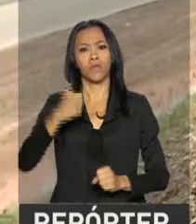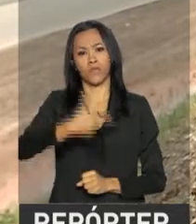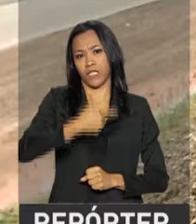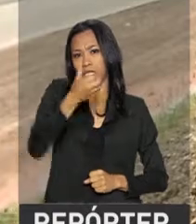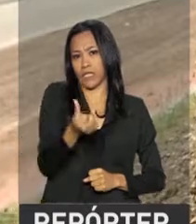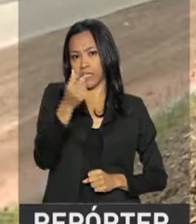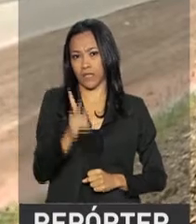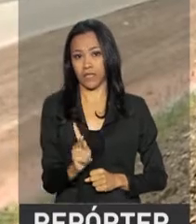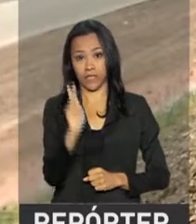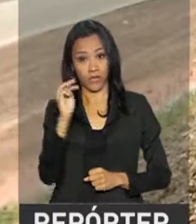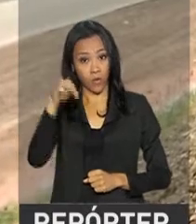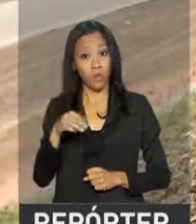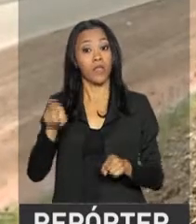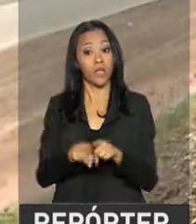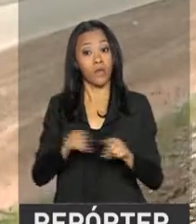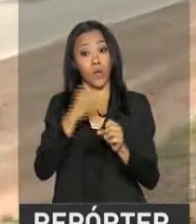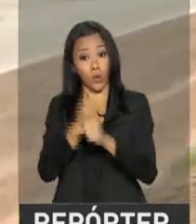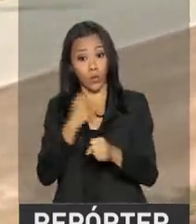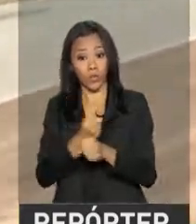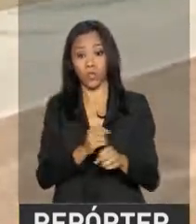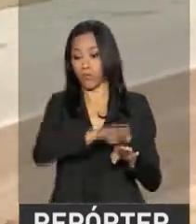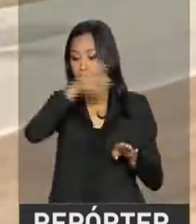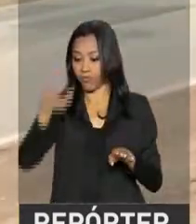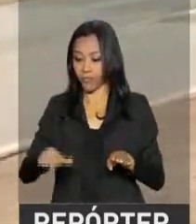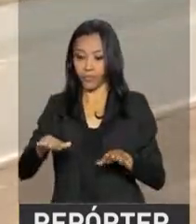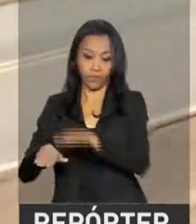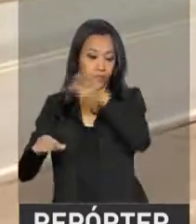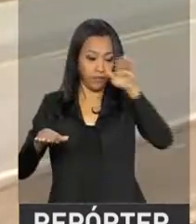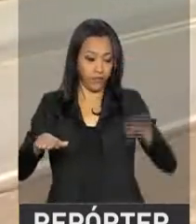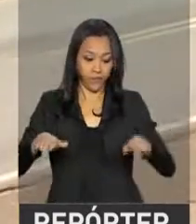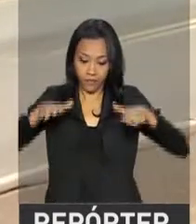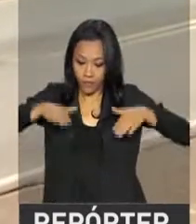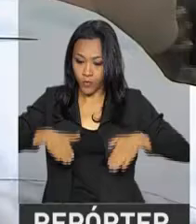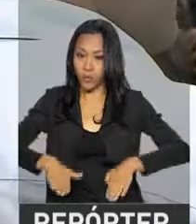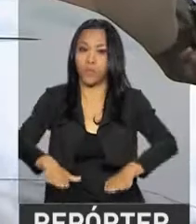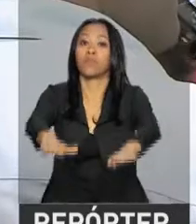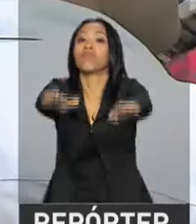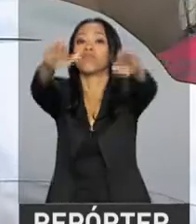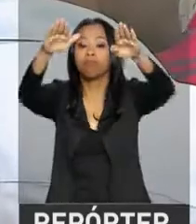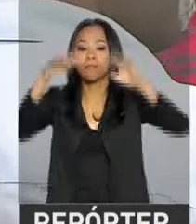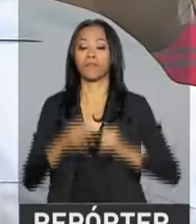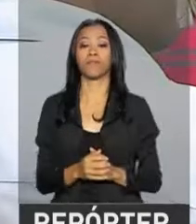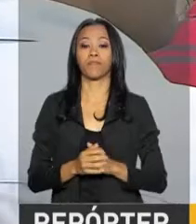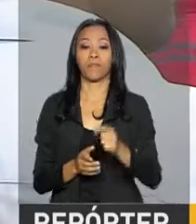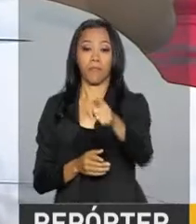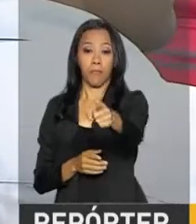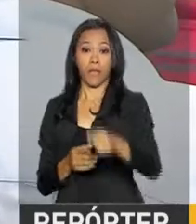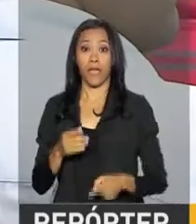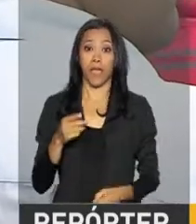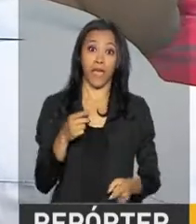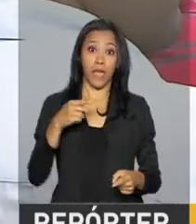da construção de duas novas faixas, as pistas antigas estão sendo recuperadas. É a obra rodoviária mais